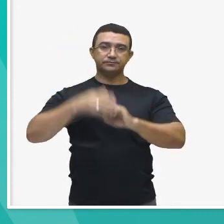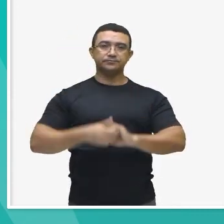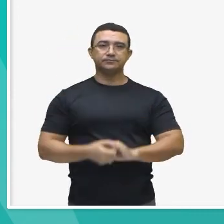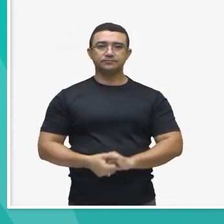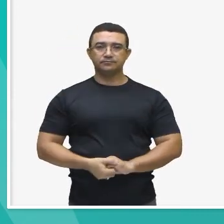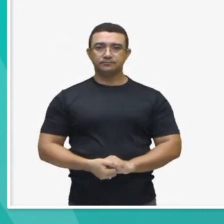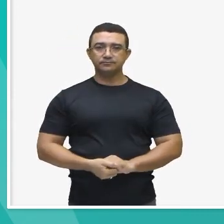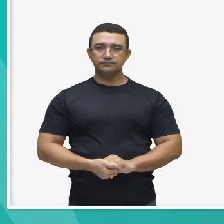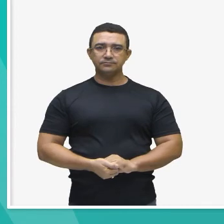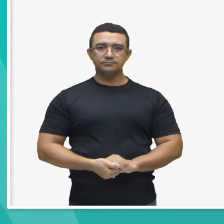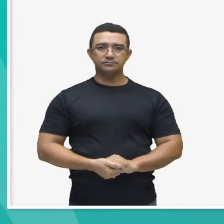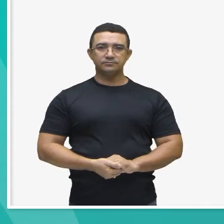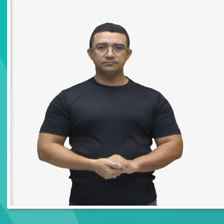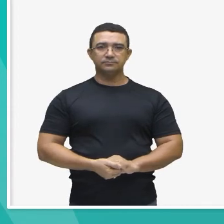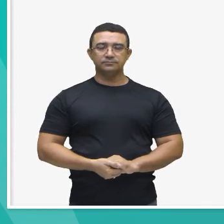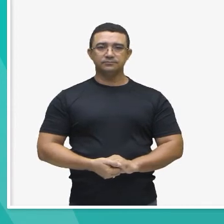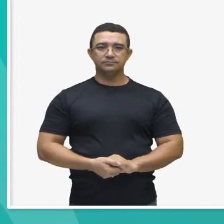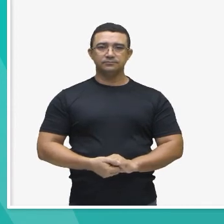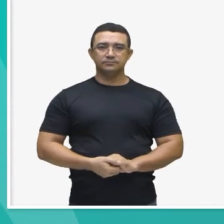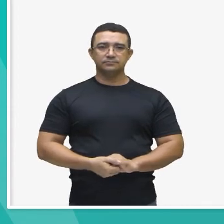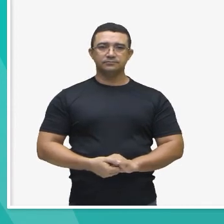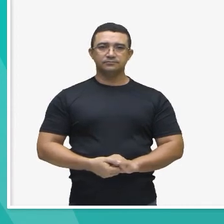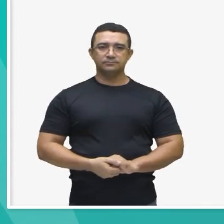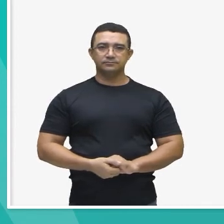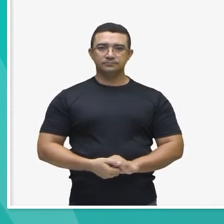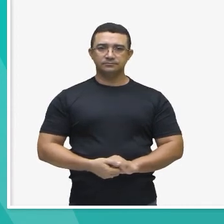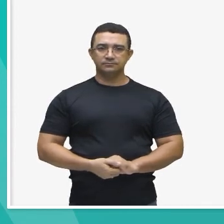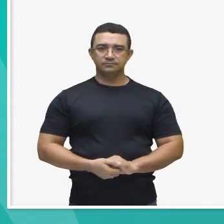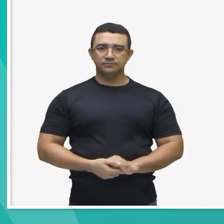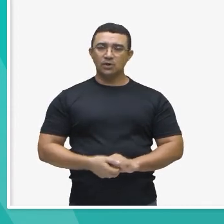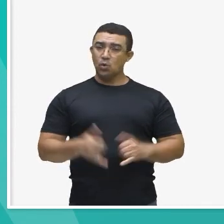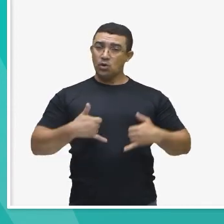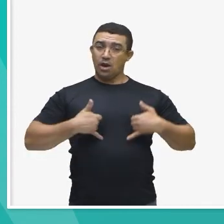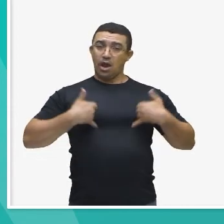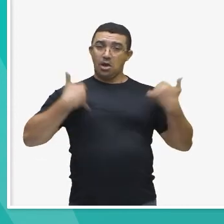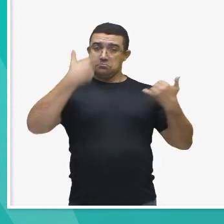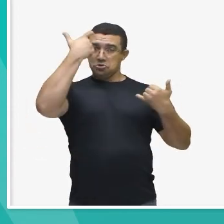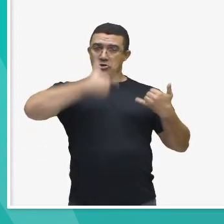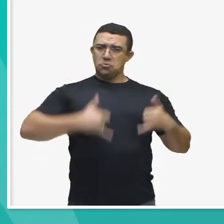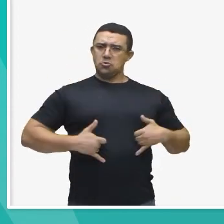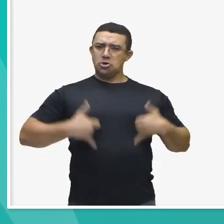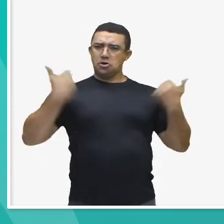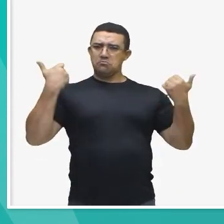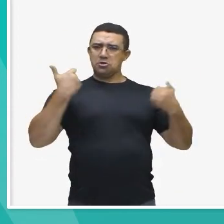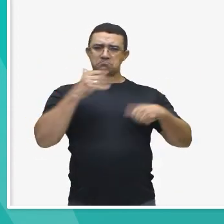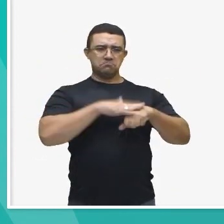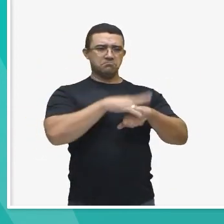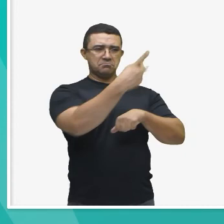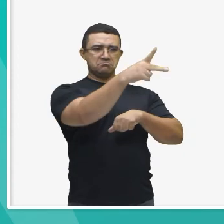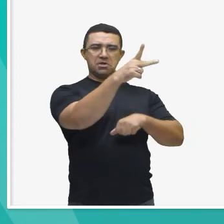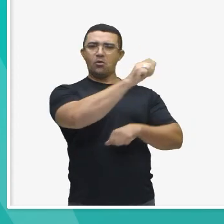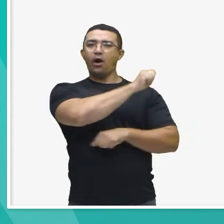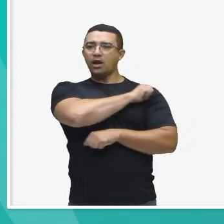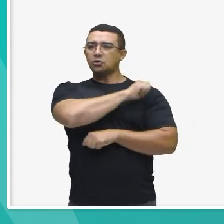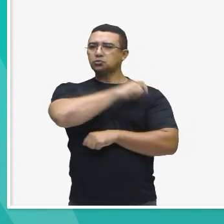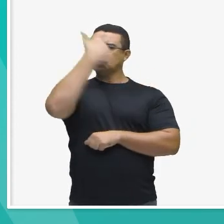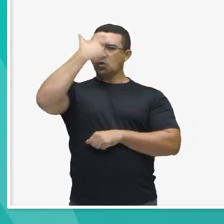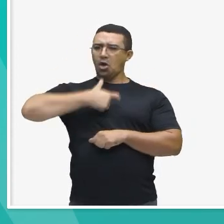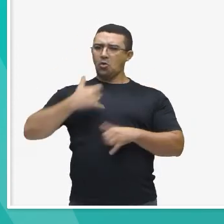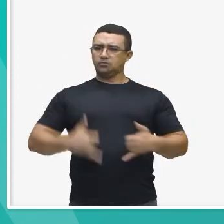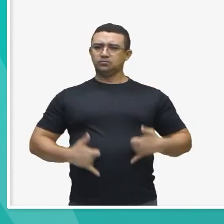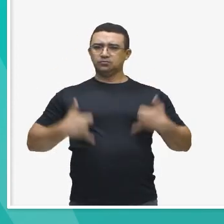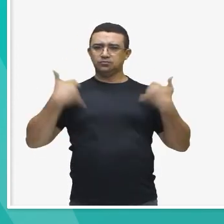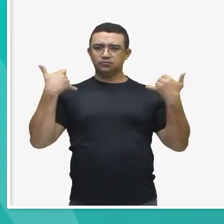ainda vou dizer ao leitor. Orgulhar-me-ei dos meus alunos. Ó, olha aqui a forma